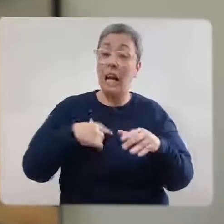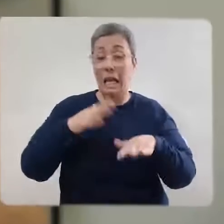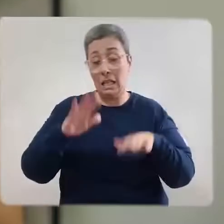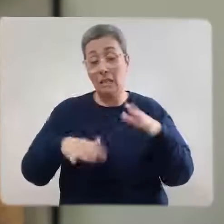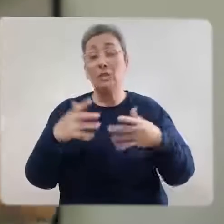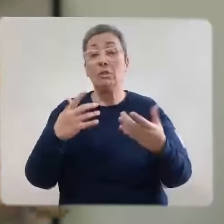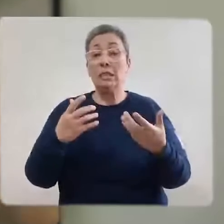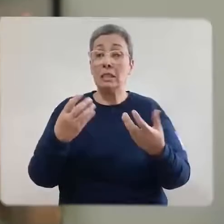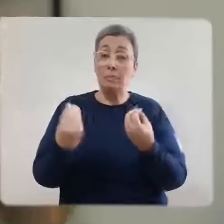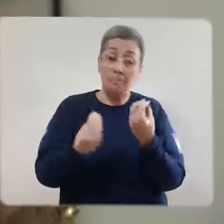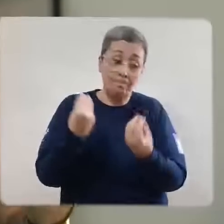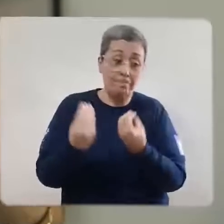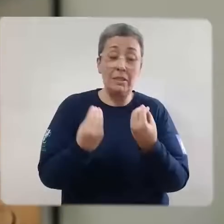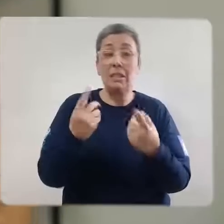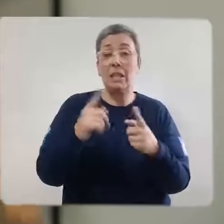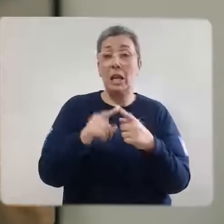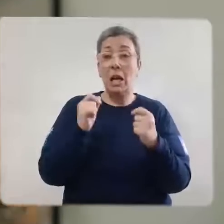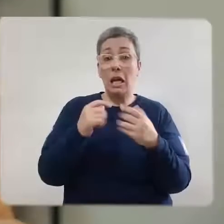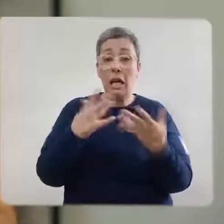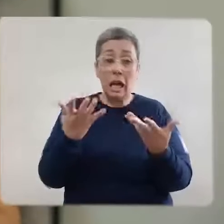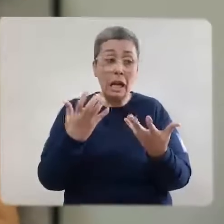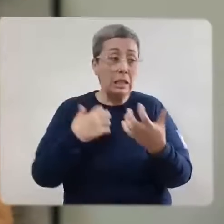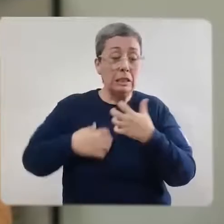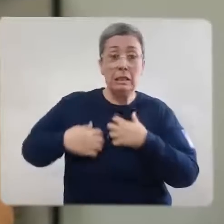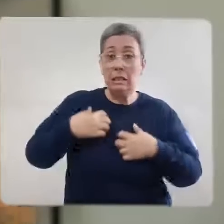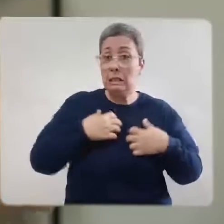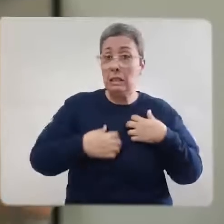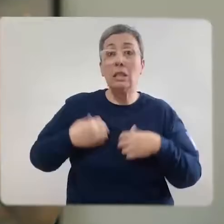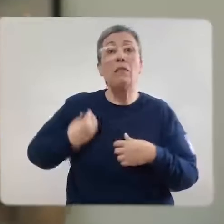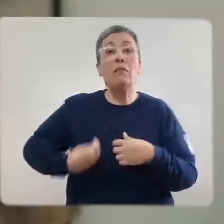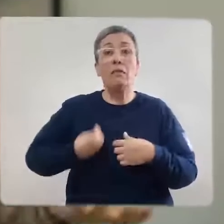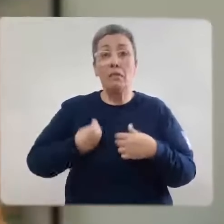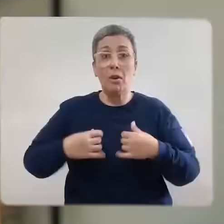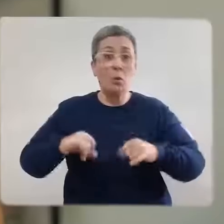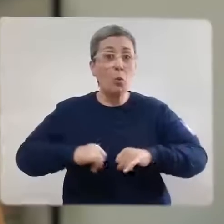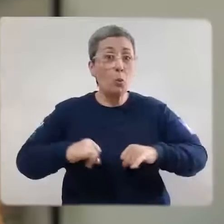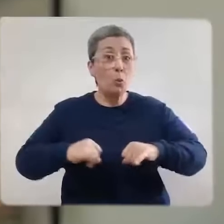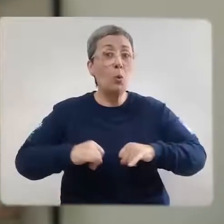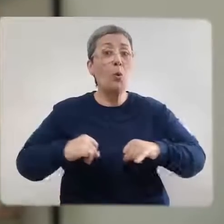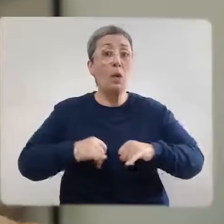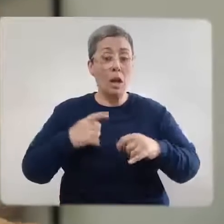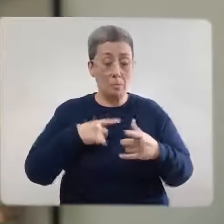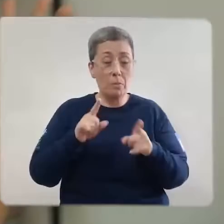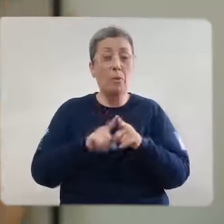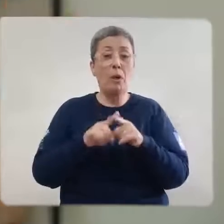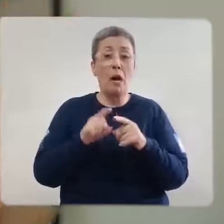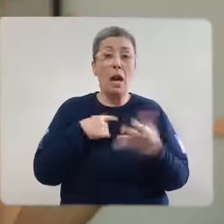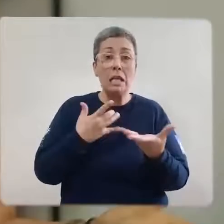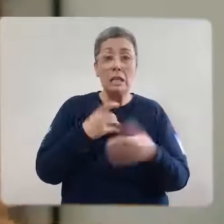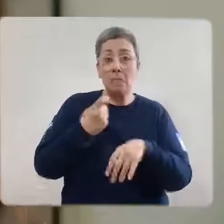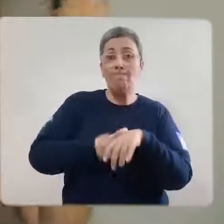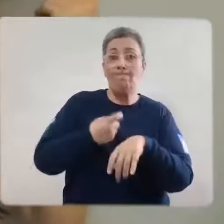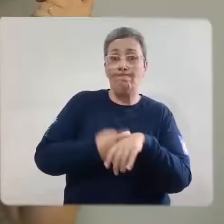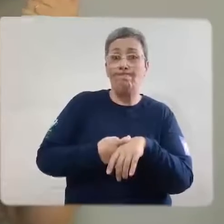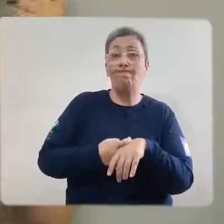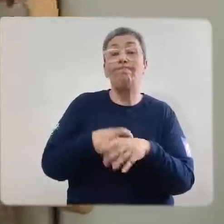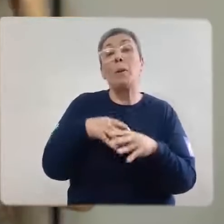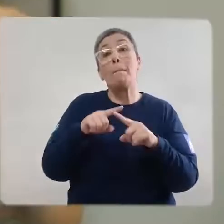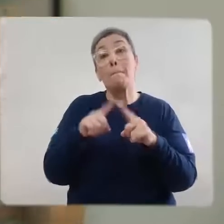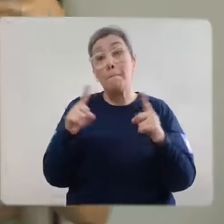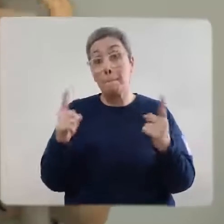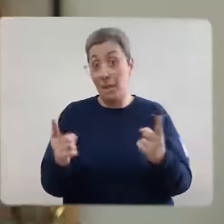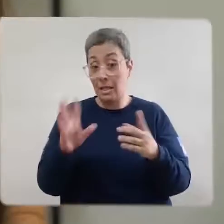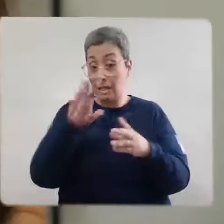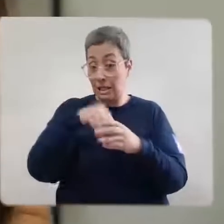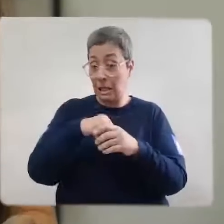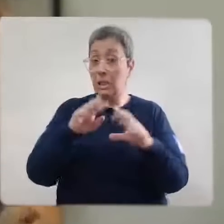né, às vezes acaba tendo que, né, passar por isso, né, viver esse sofrimento que é para ele essa inflexibilidade.